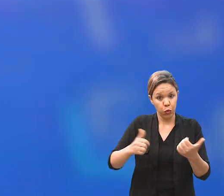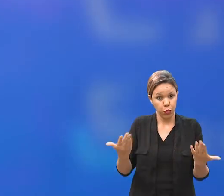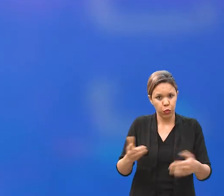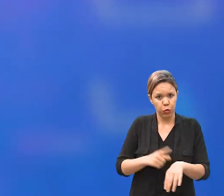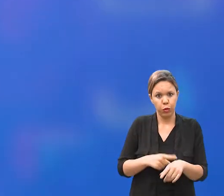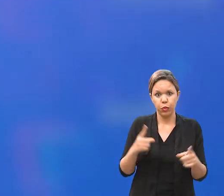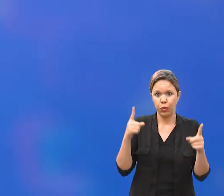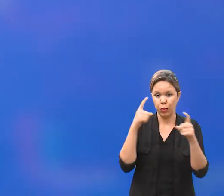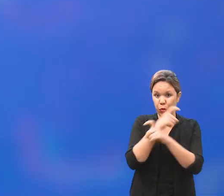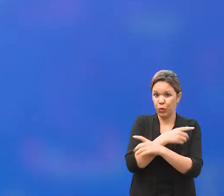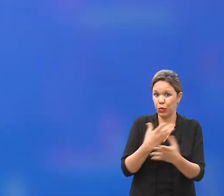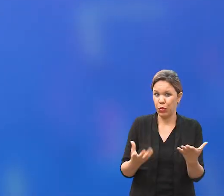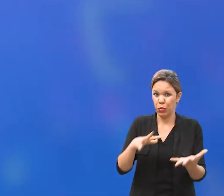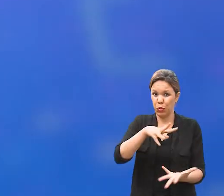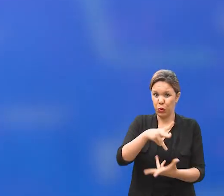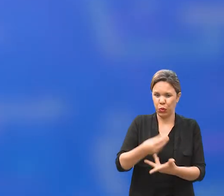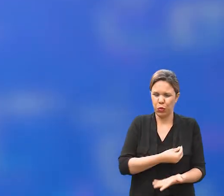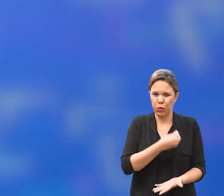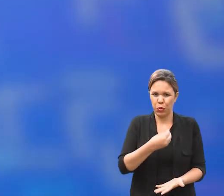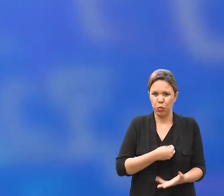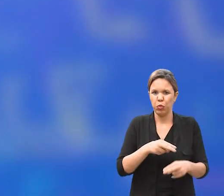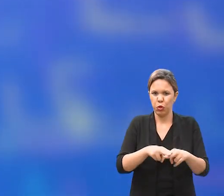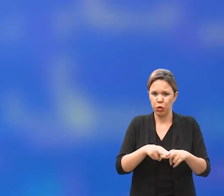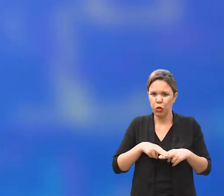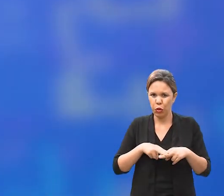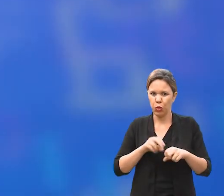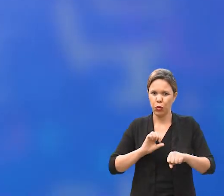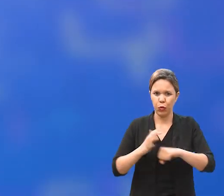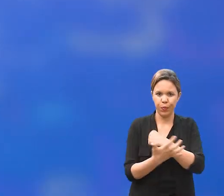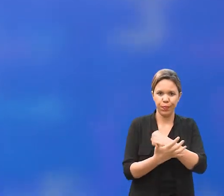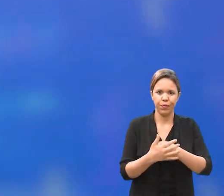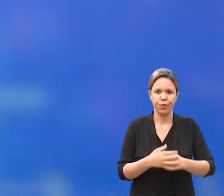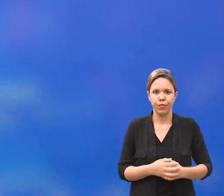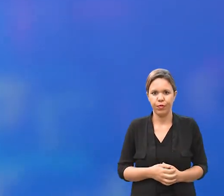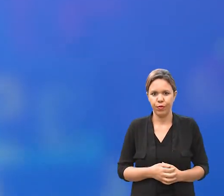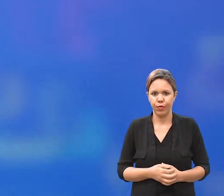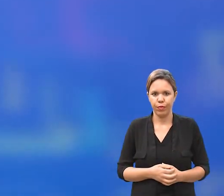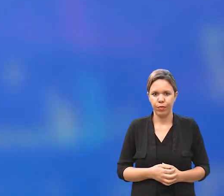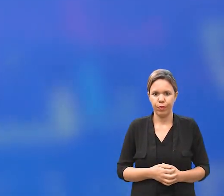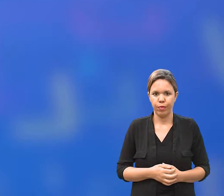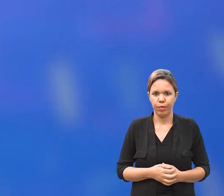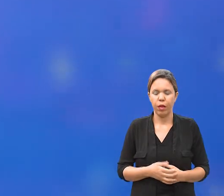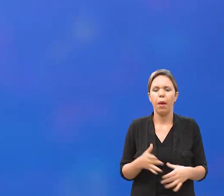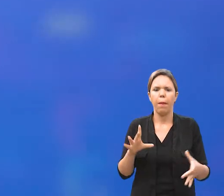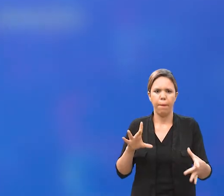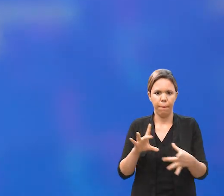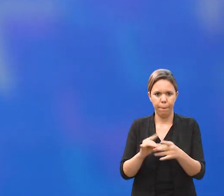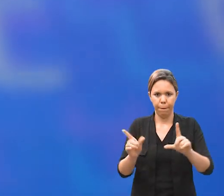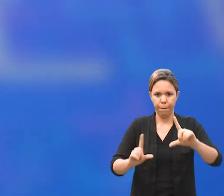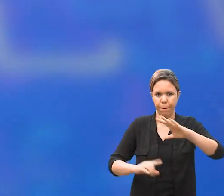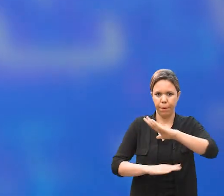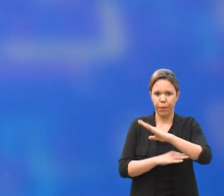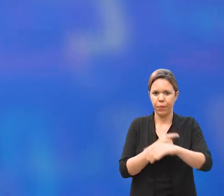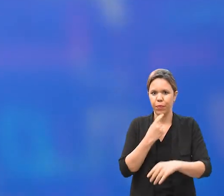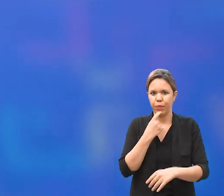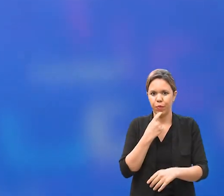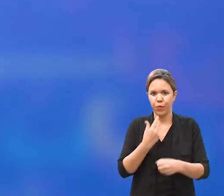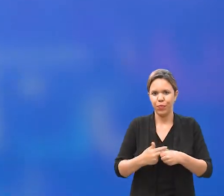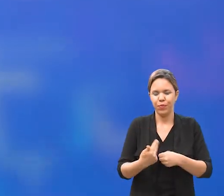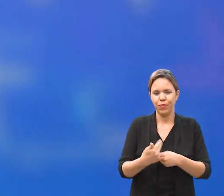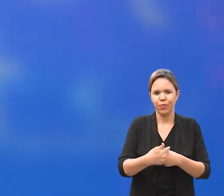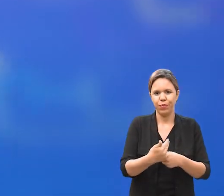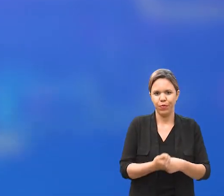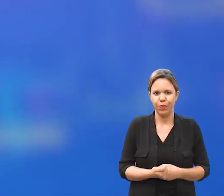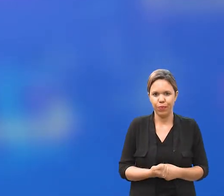momento tão delicado que o mundo vive por conta do novo coronavírus. Olha, uma parceria da TV Câmara Campinas com a